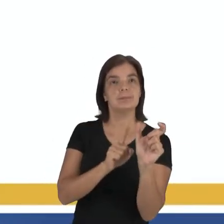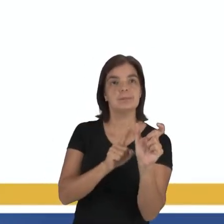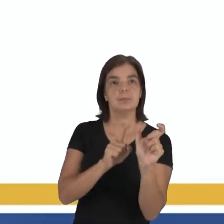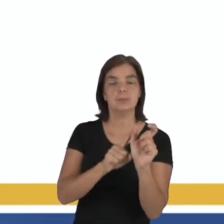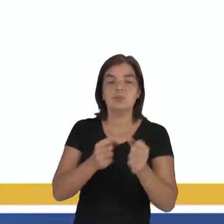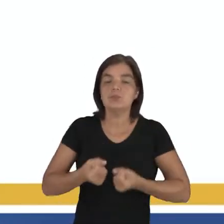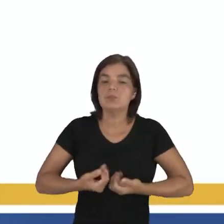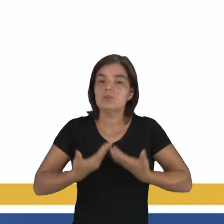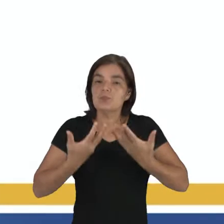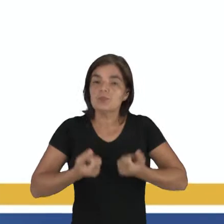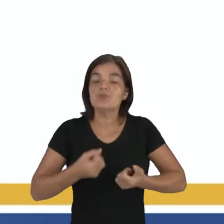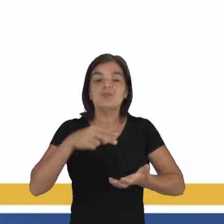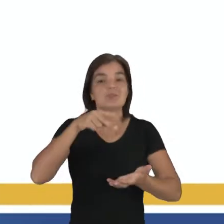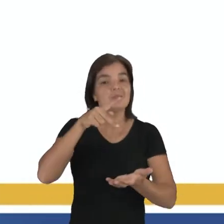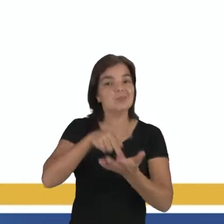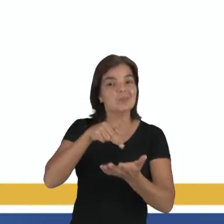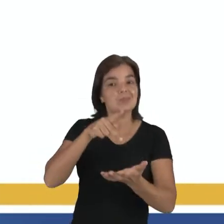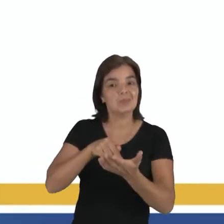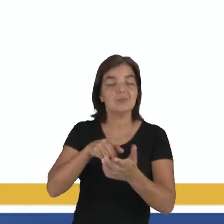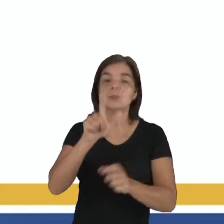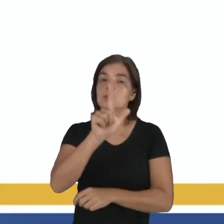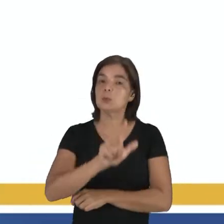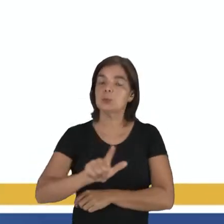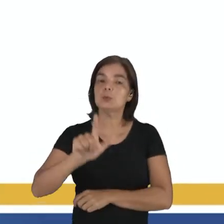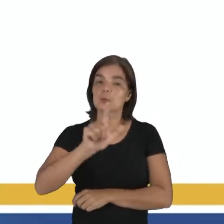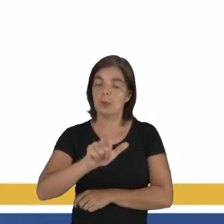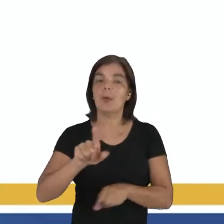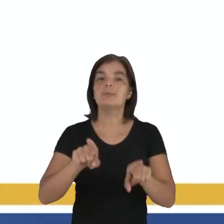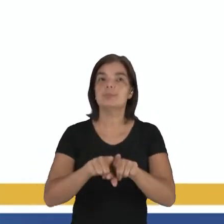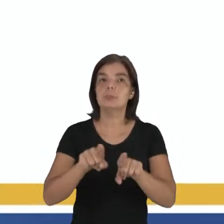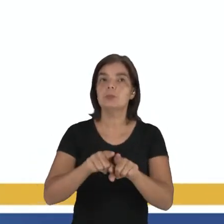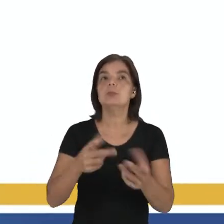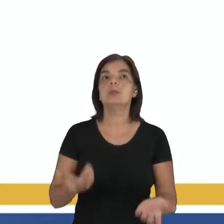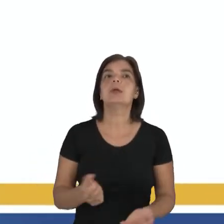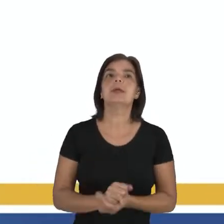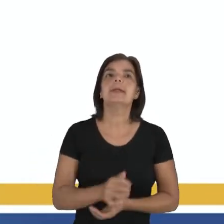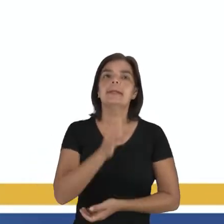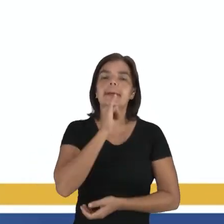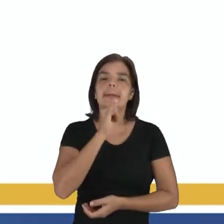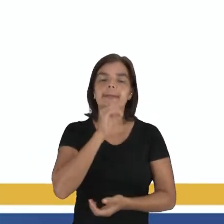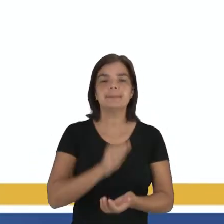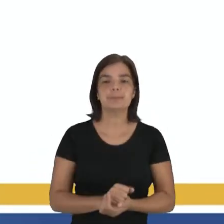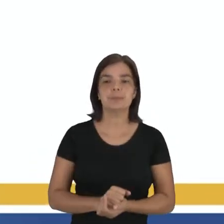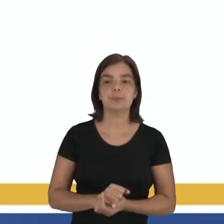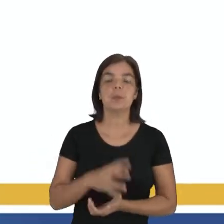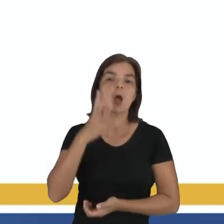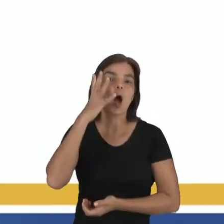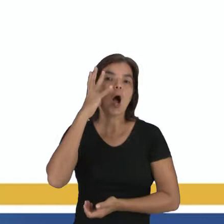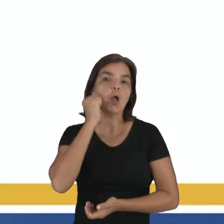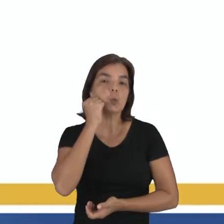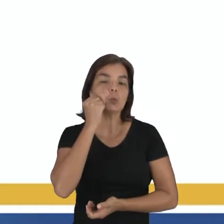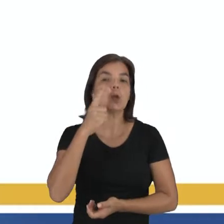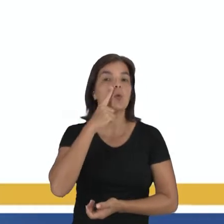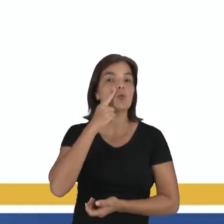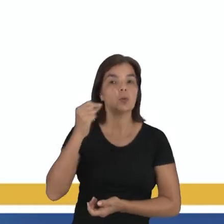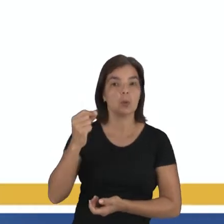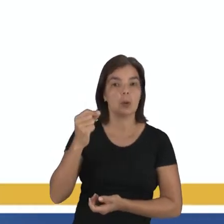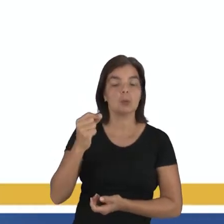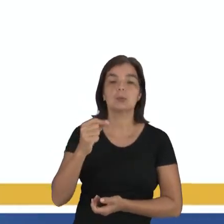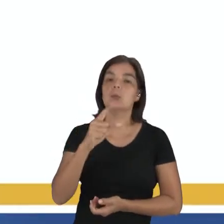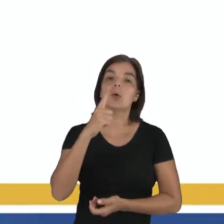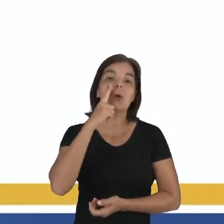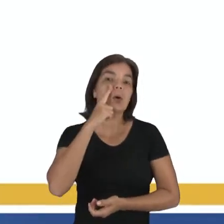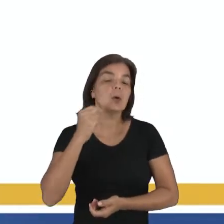palavras, expressões no seu sentido literal, no seu sentido real. Por exemplo, adotei um gato. A